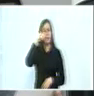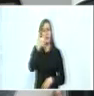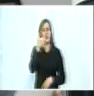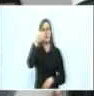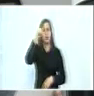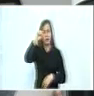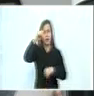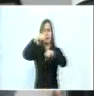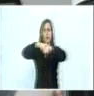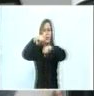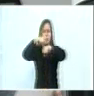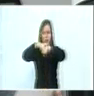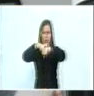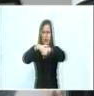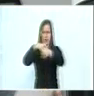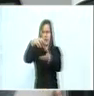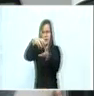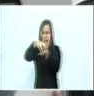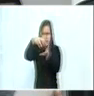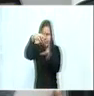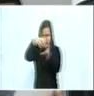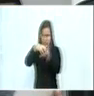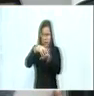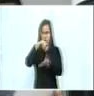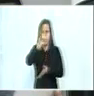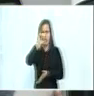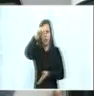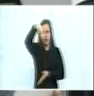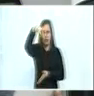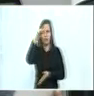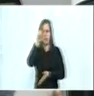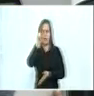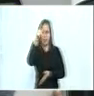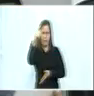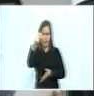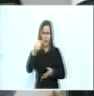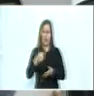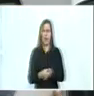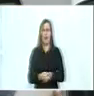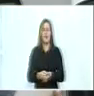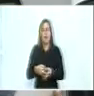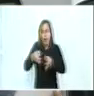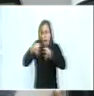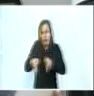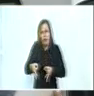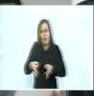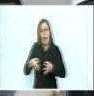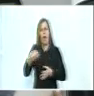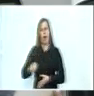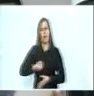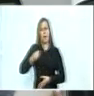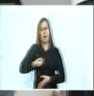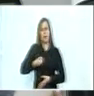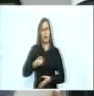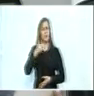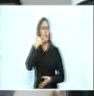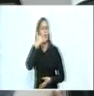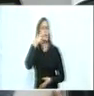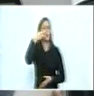do SINFUP. Favor confirmar a presença até o dia 21 de junho pelos telefones